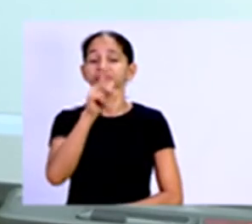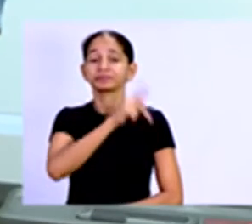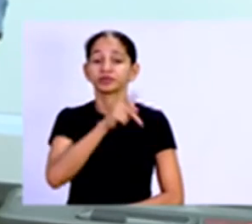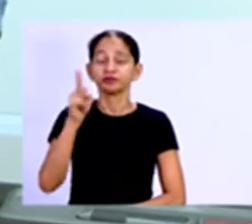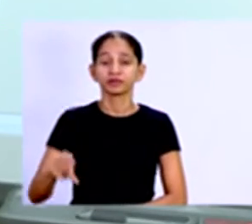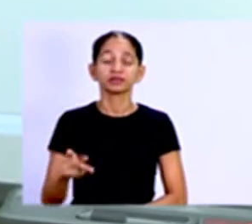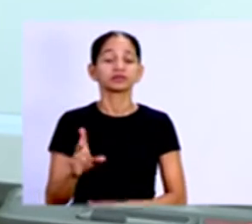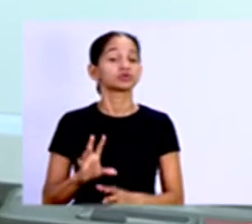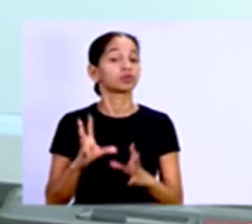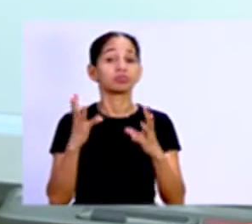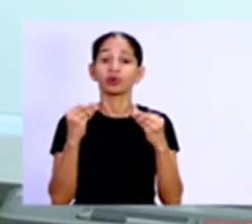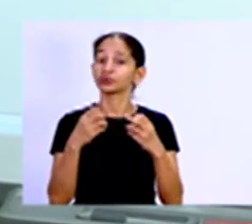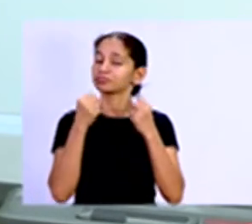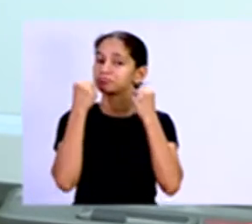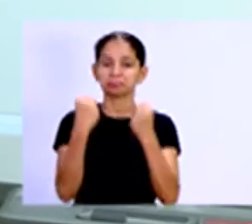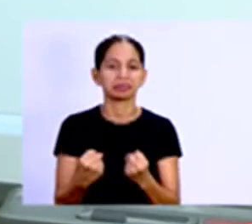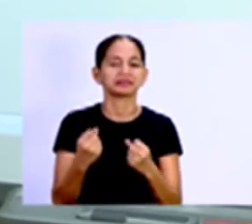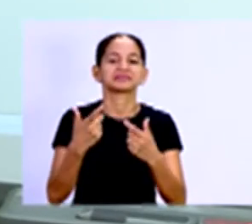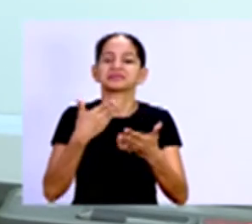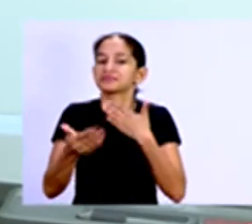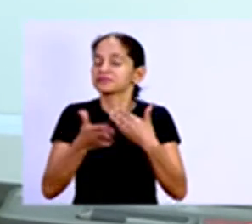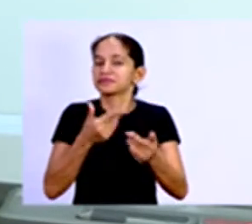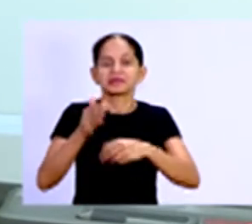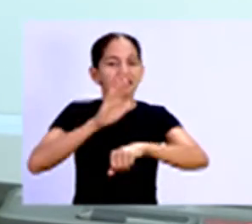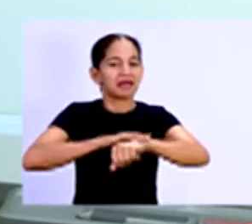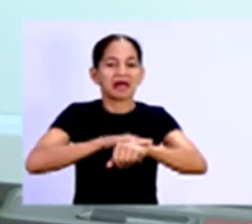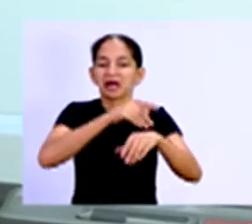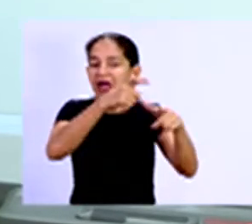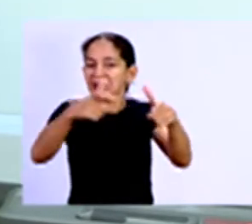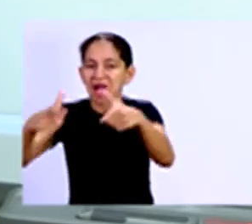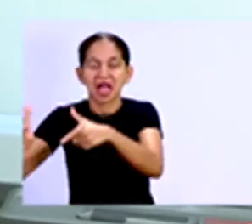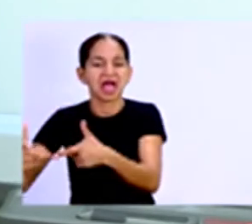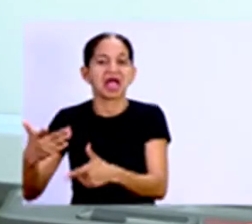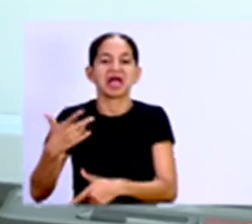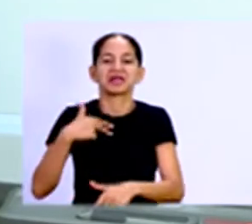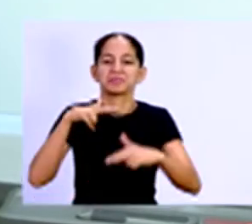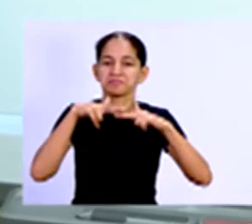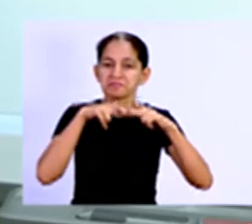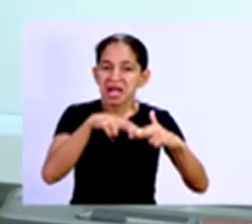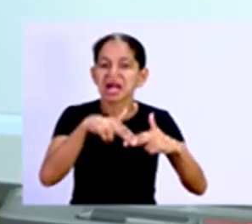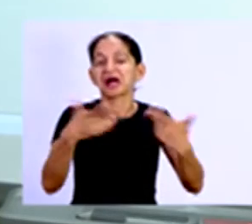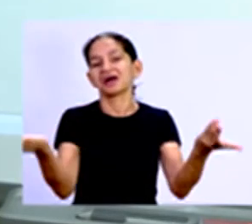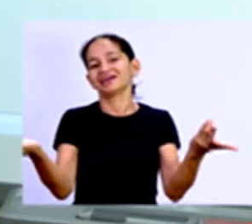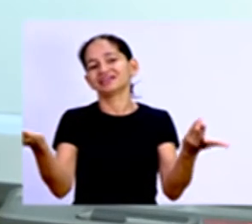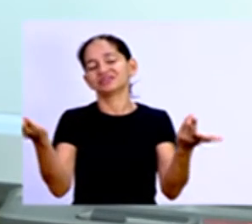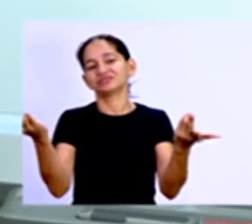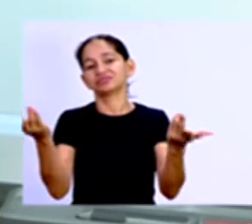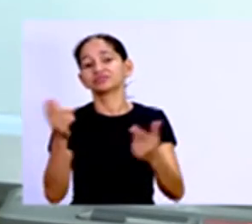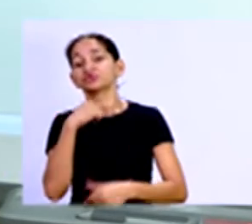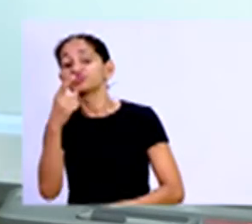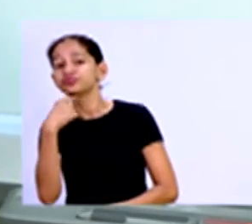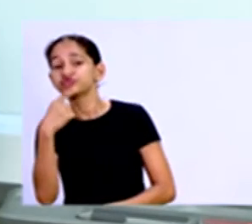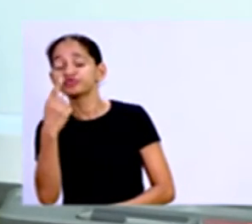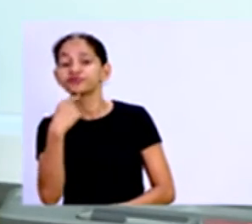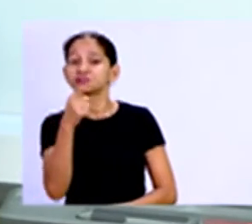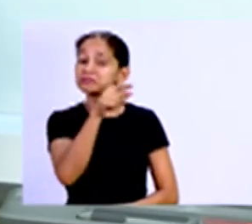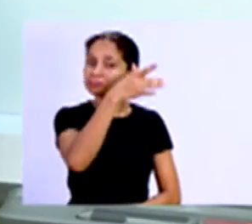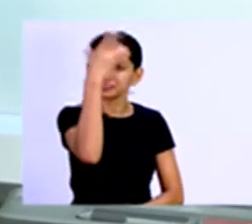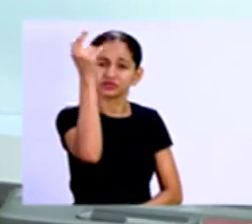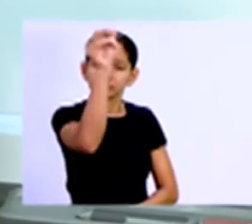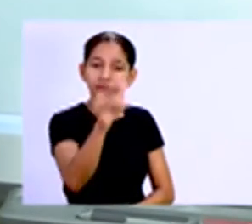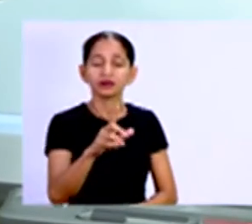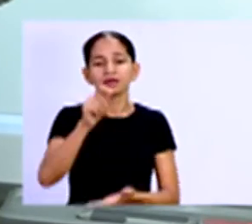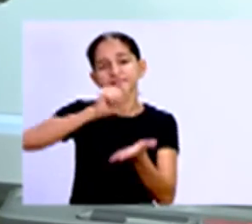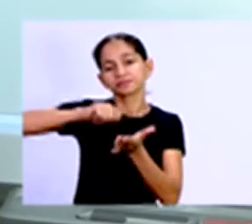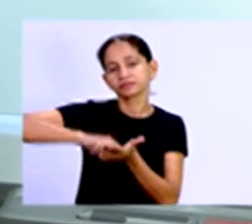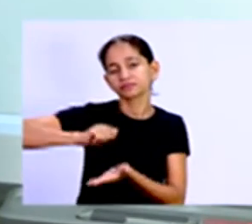sempre o mais complexo. Independe de qual é a sua área, mas se eu estiver no supermercado ou numa loja e estiverem com dúvida se escreve uma palavra